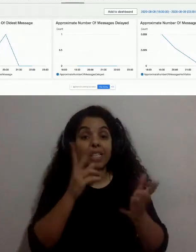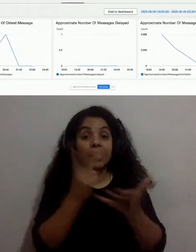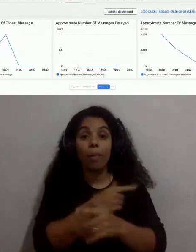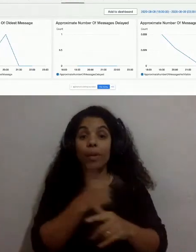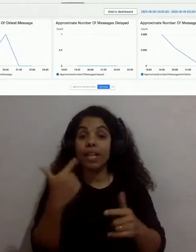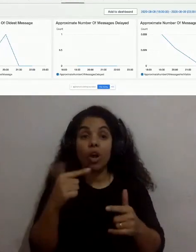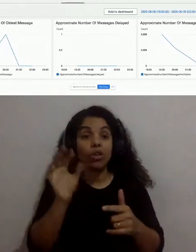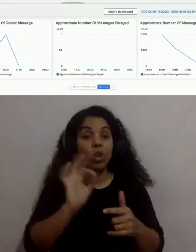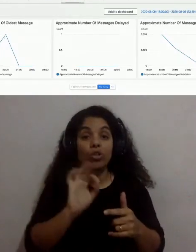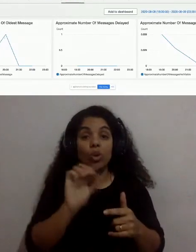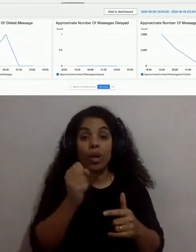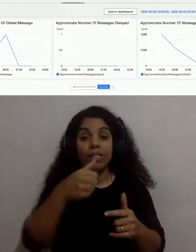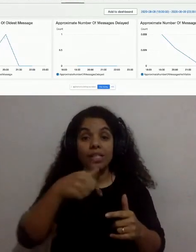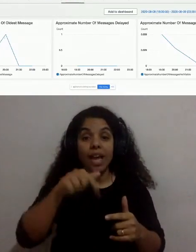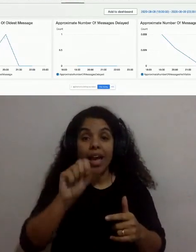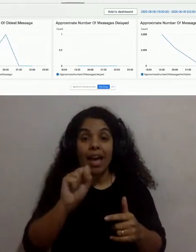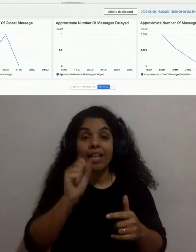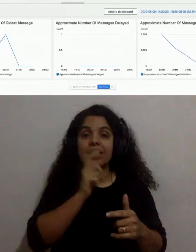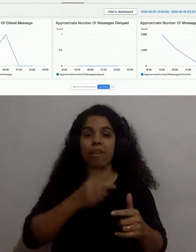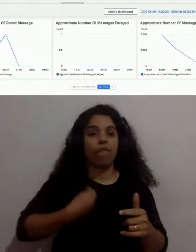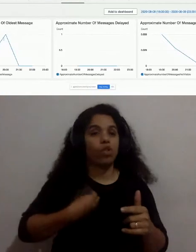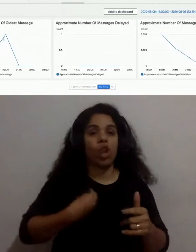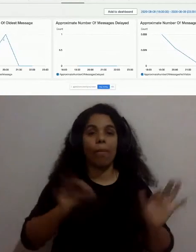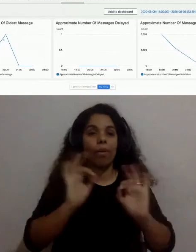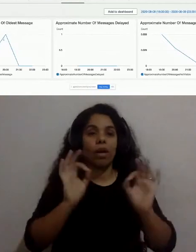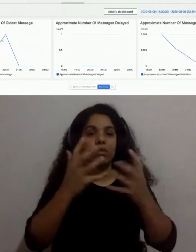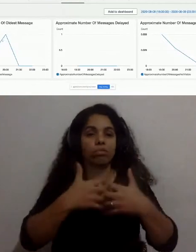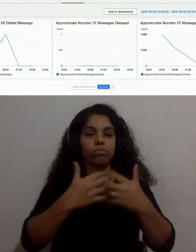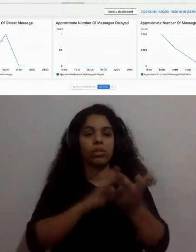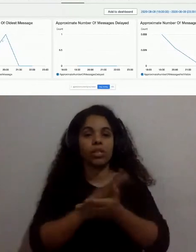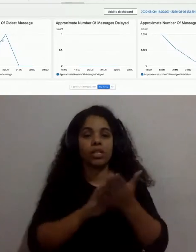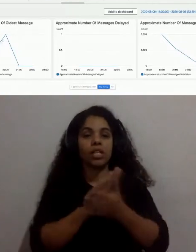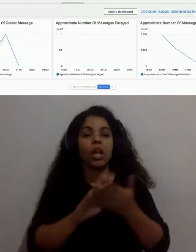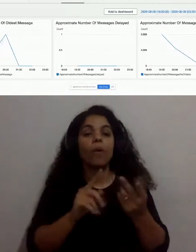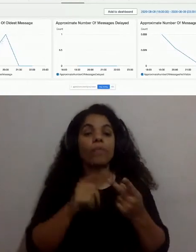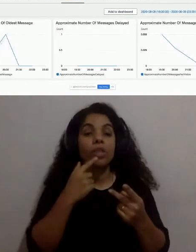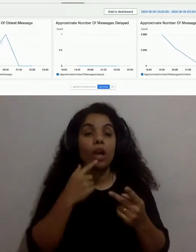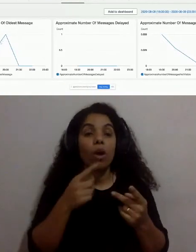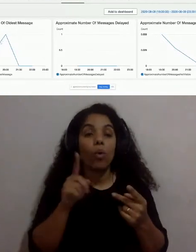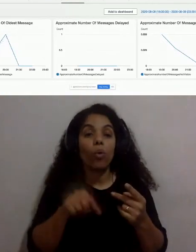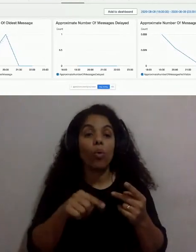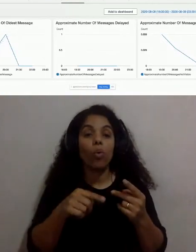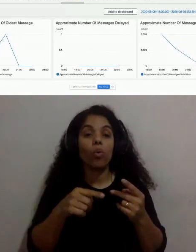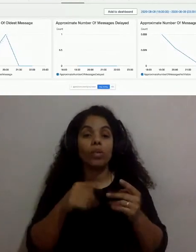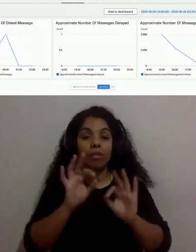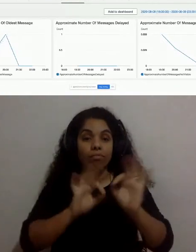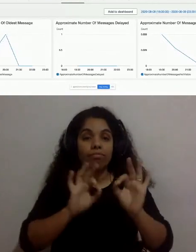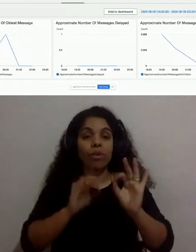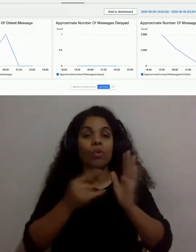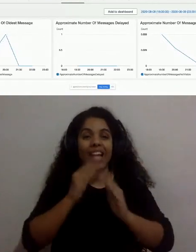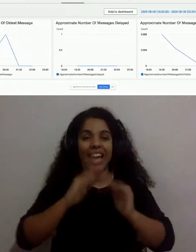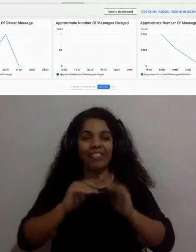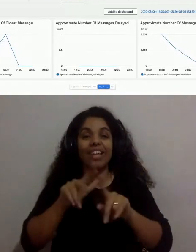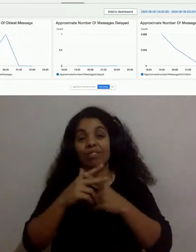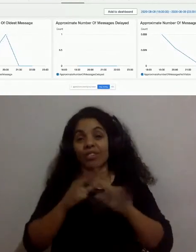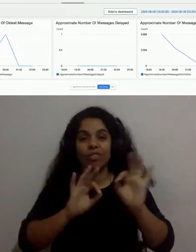tinha o SQS ainda em funcionamento. O Dev ainda estava provisionando esse serviço. A partir